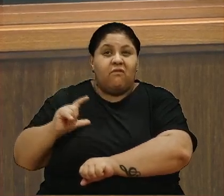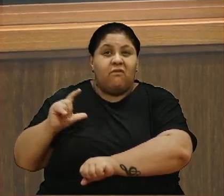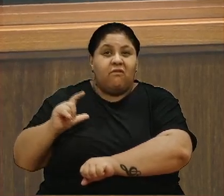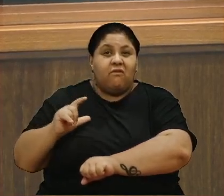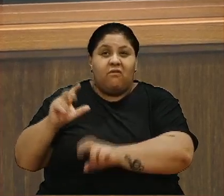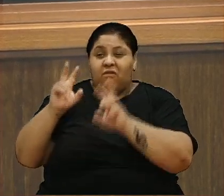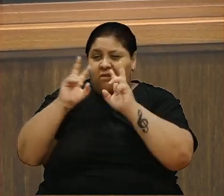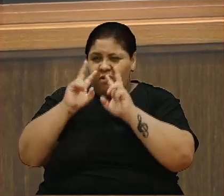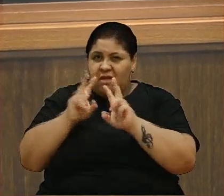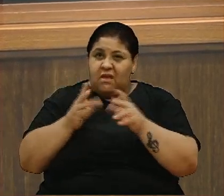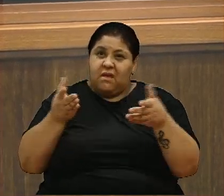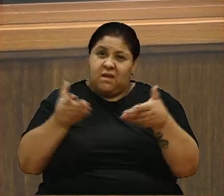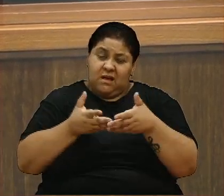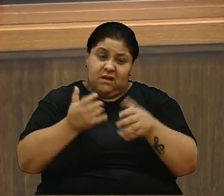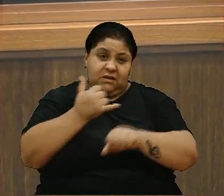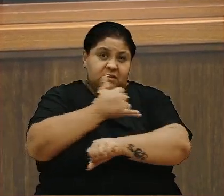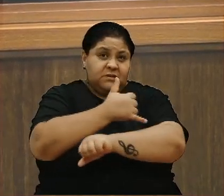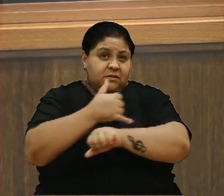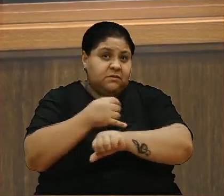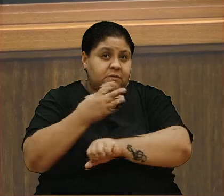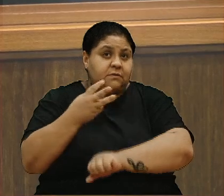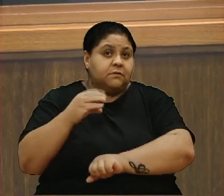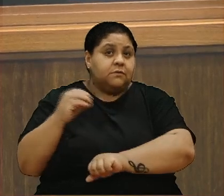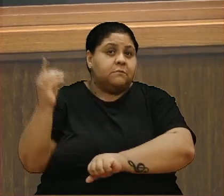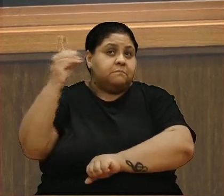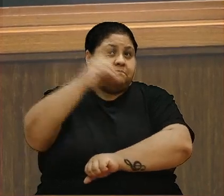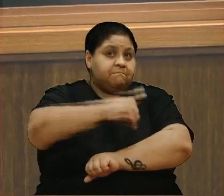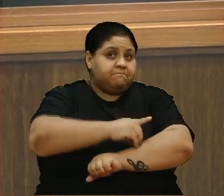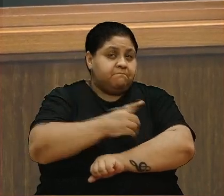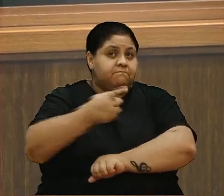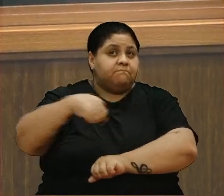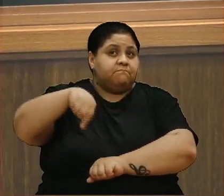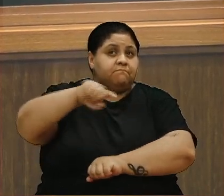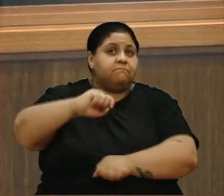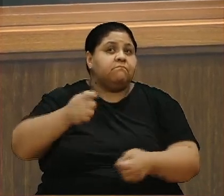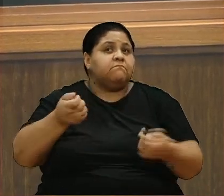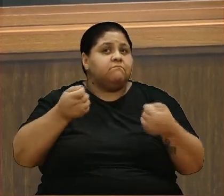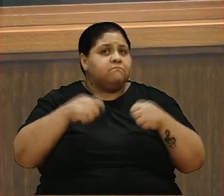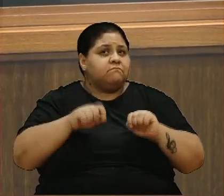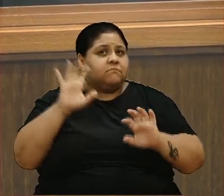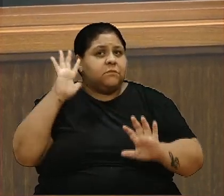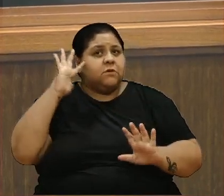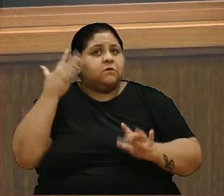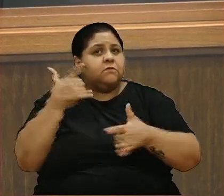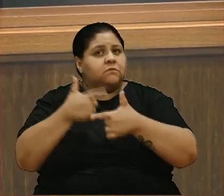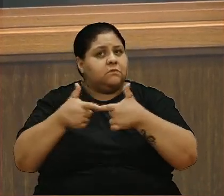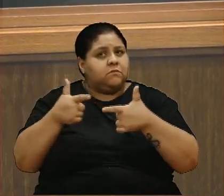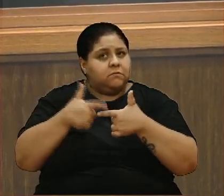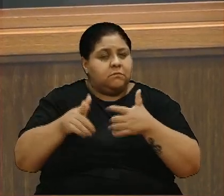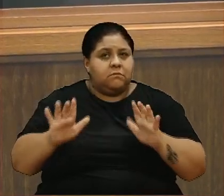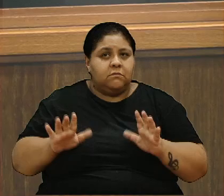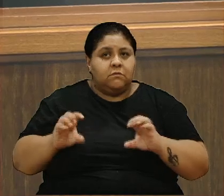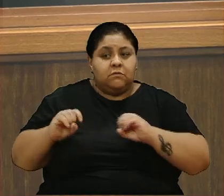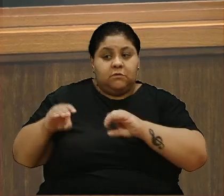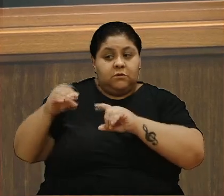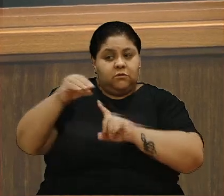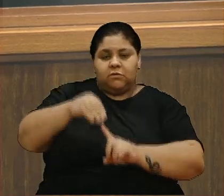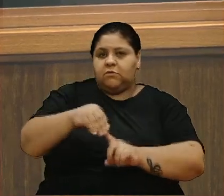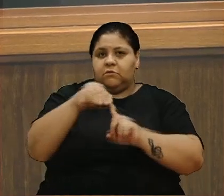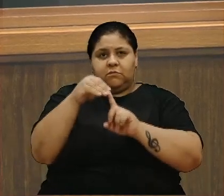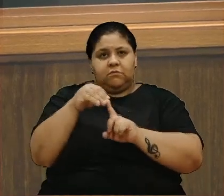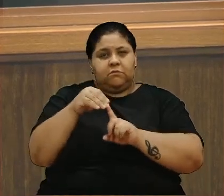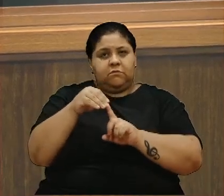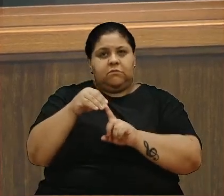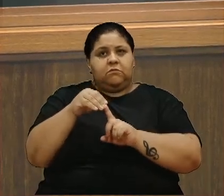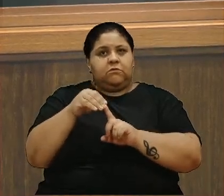mas acho que já até passou os 30 dias. E nós precisamos resolver essa questão, porque se educação é prioridade,